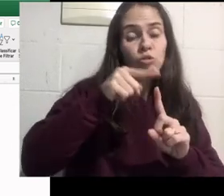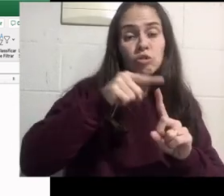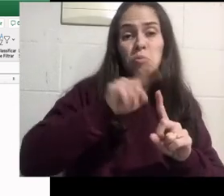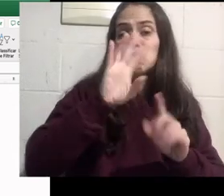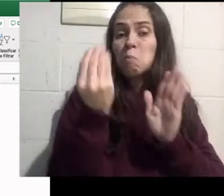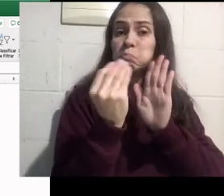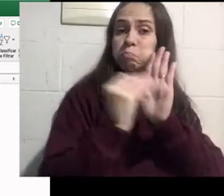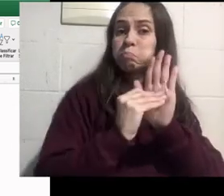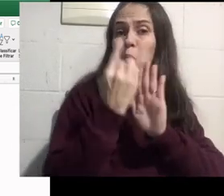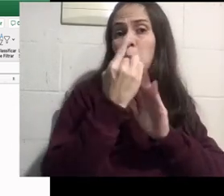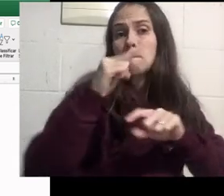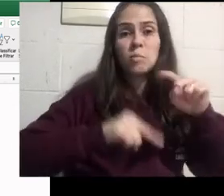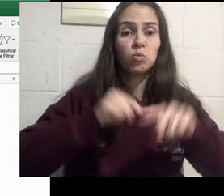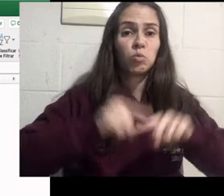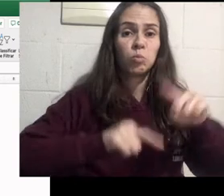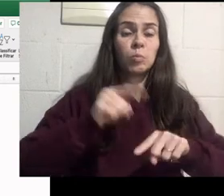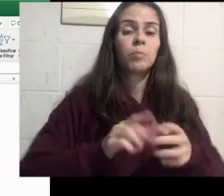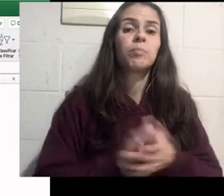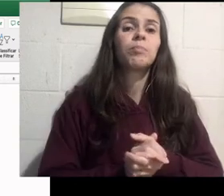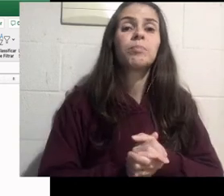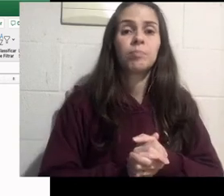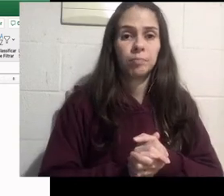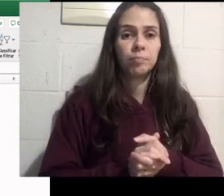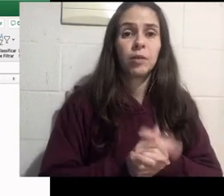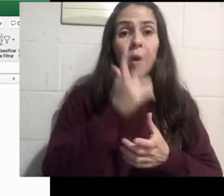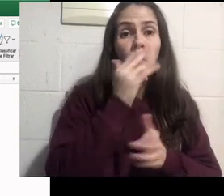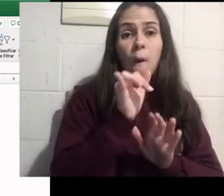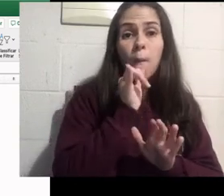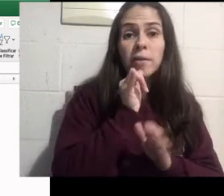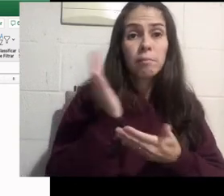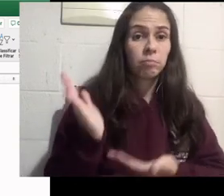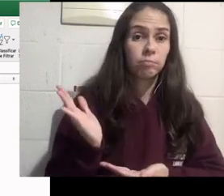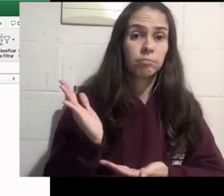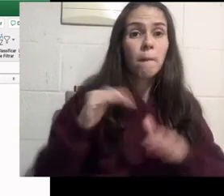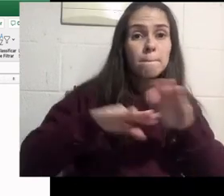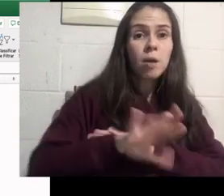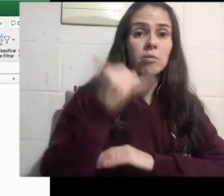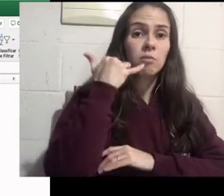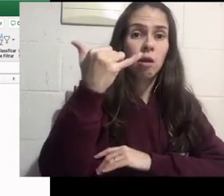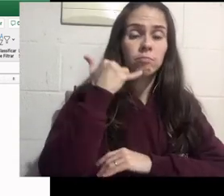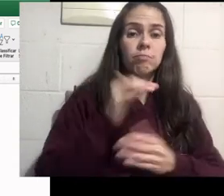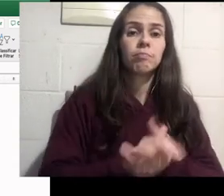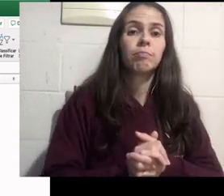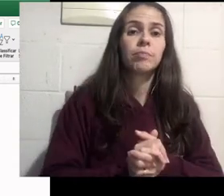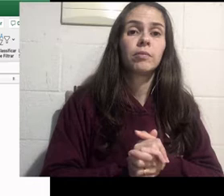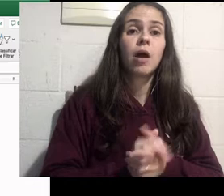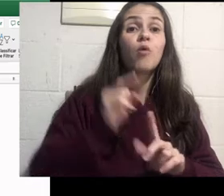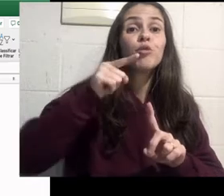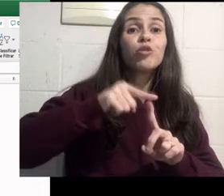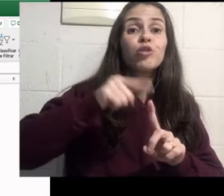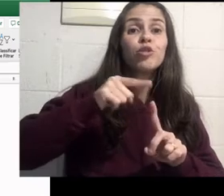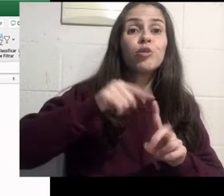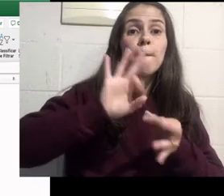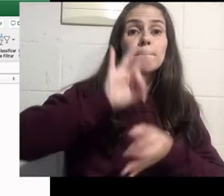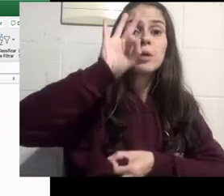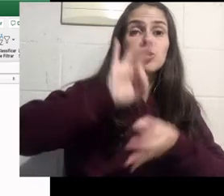vai ter só um produto, como foi aqui esse exemplo que a gente está construindo, né, que é do porta-celular. Aqui é a unidade de medida a